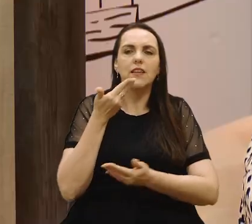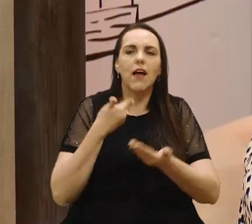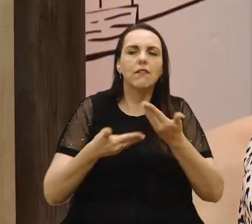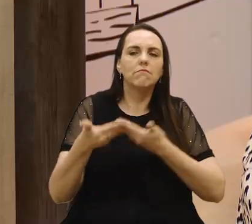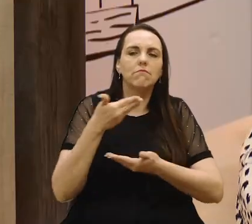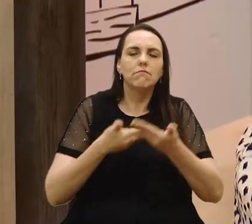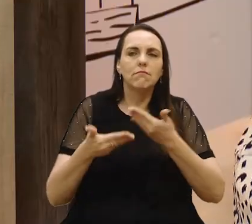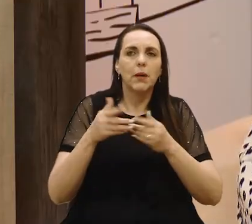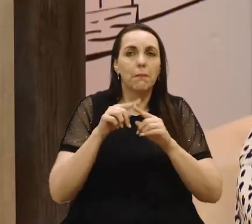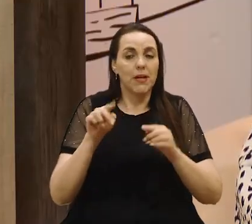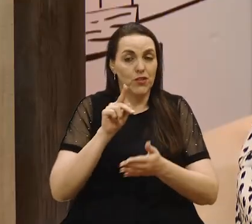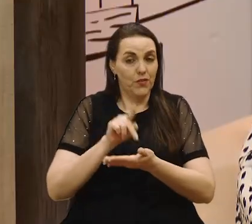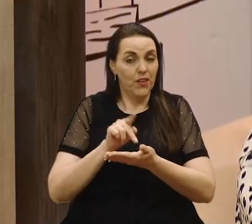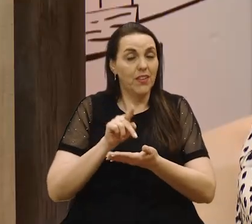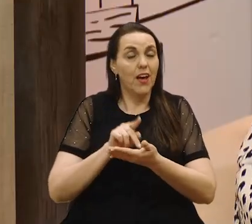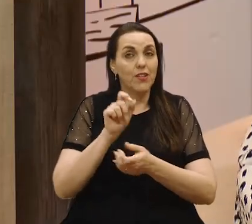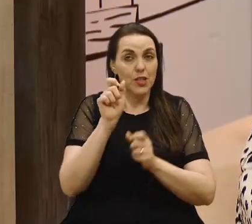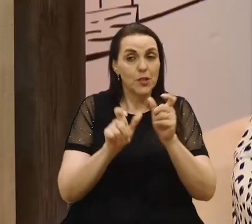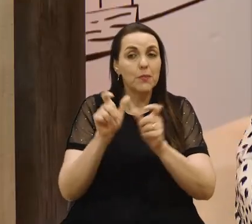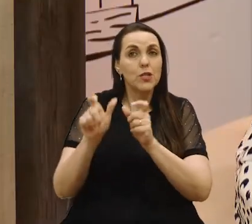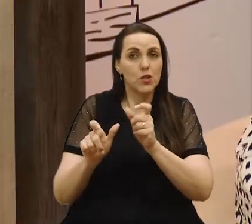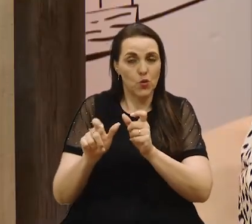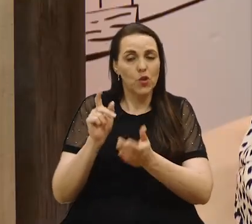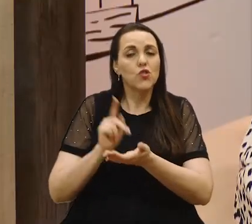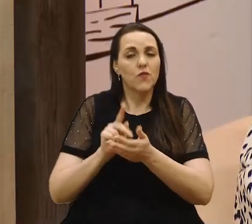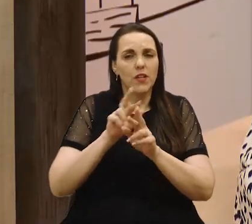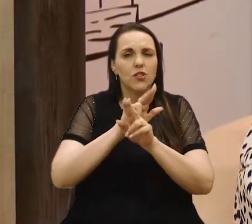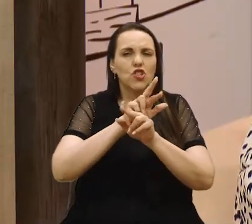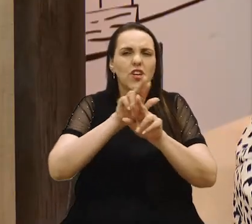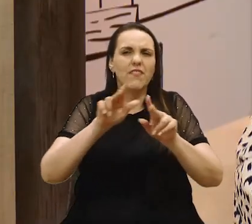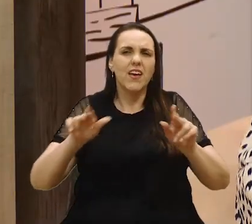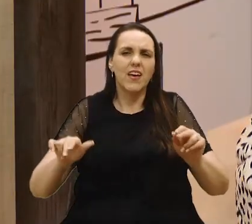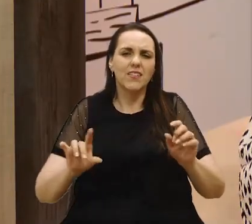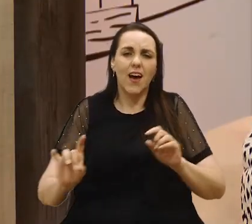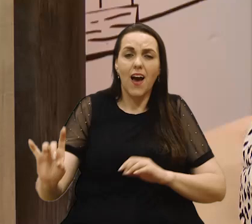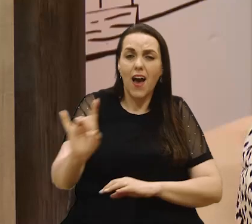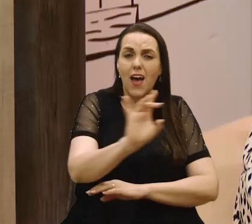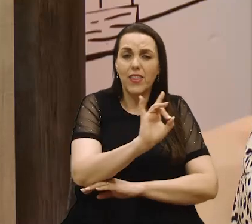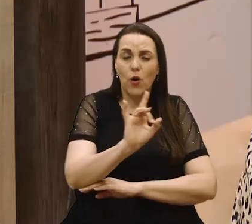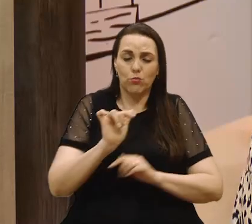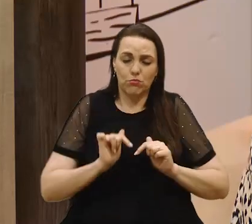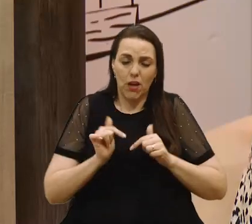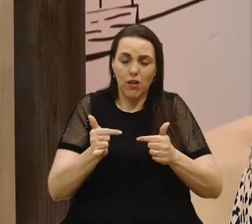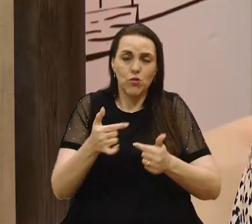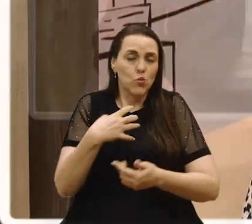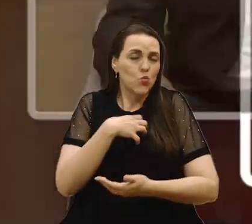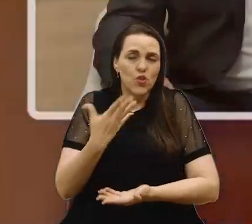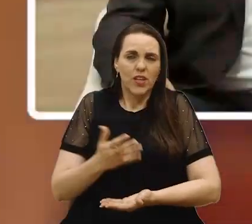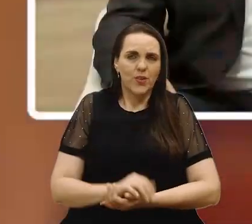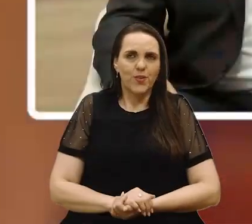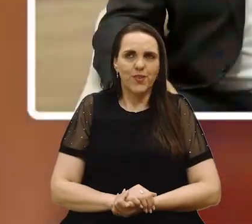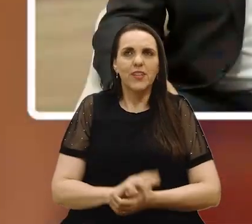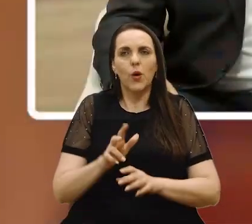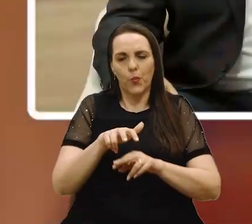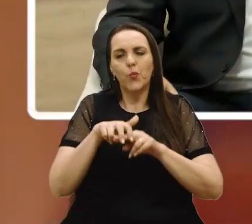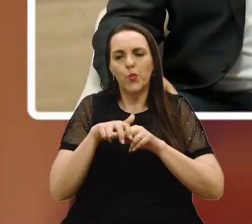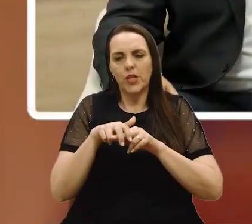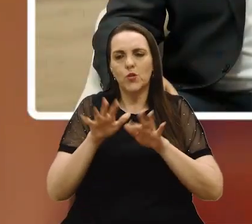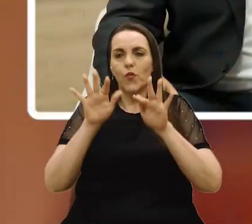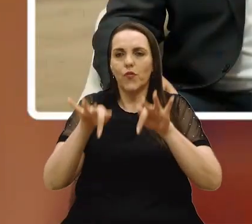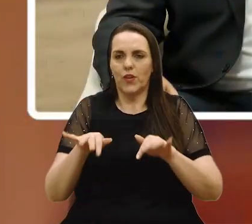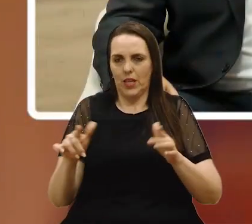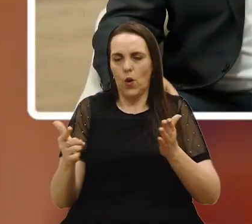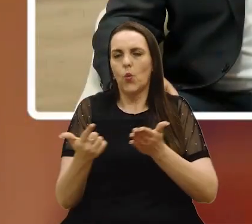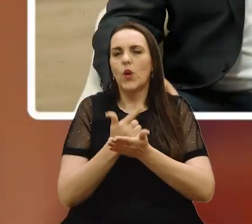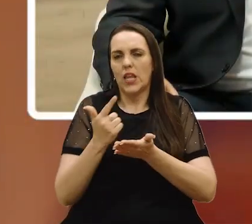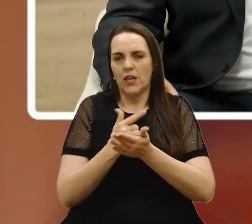essa comunicação, mas a verdade é que as pessoas são extremamente diversas, cada um reage de uma maneira, né? Até por isso que eu também coloquei no